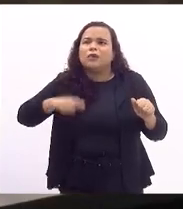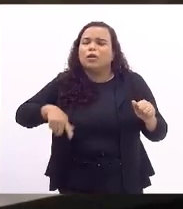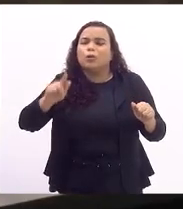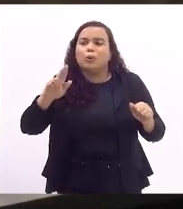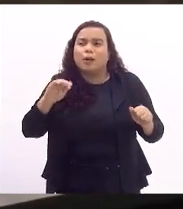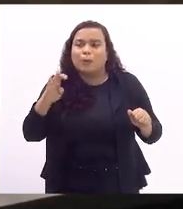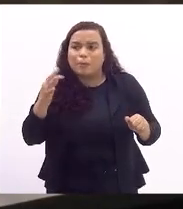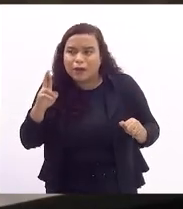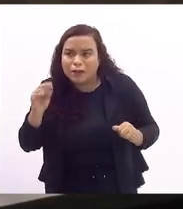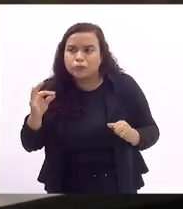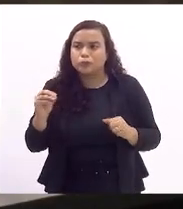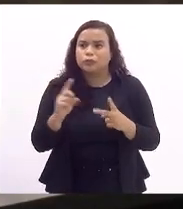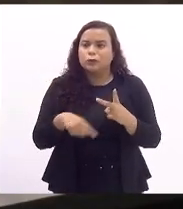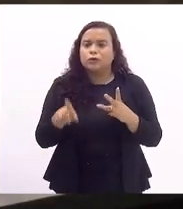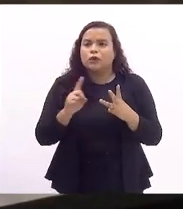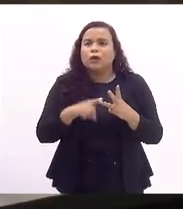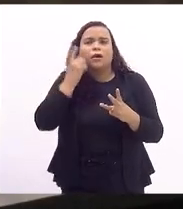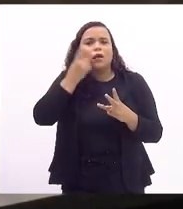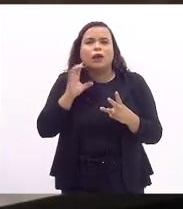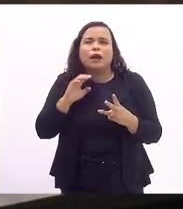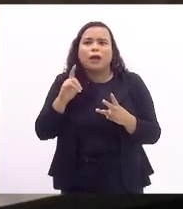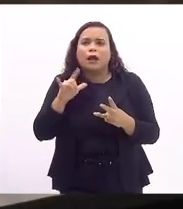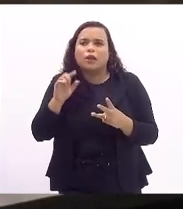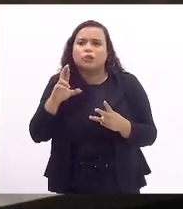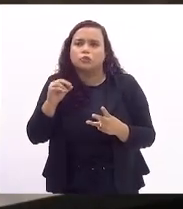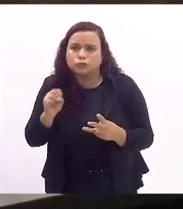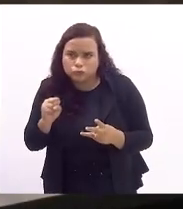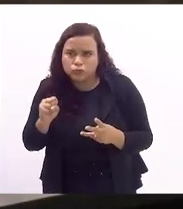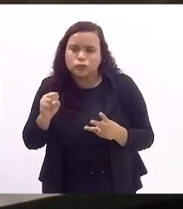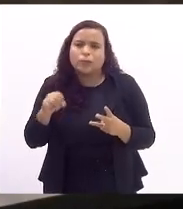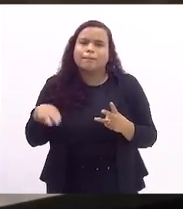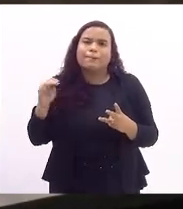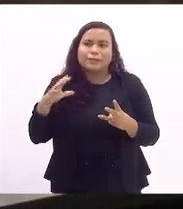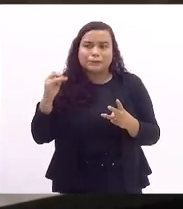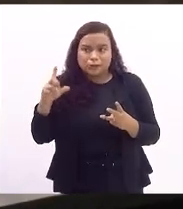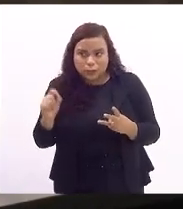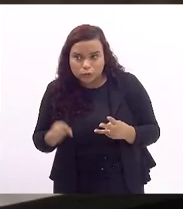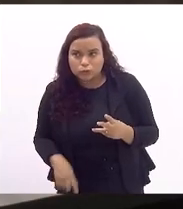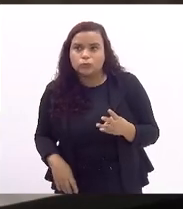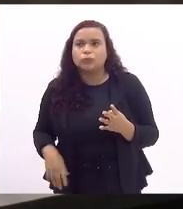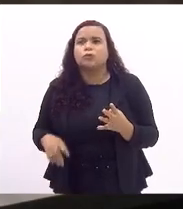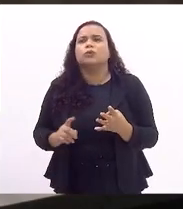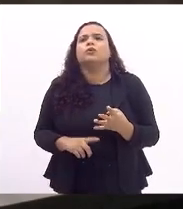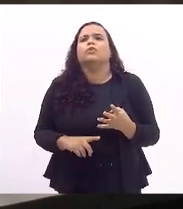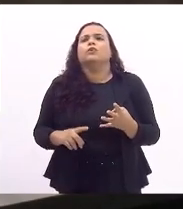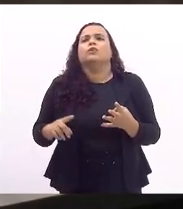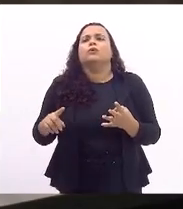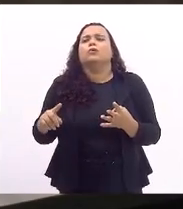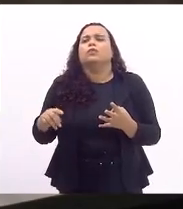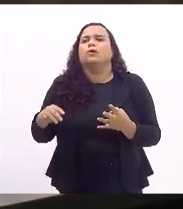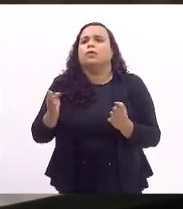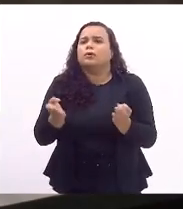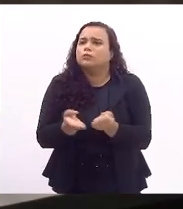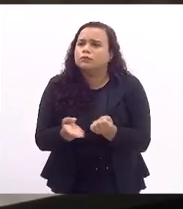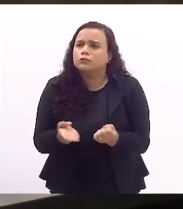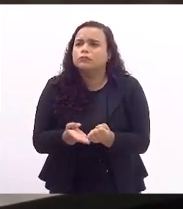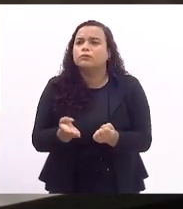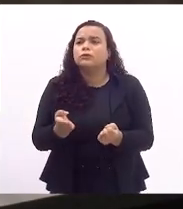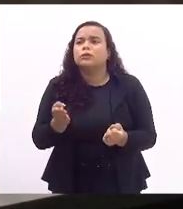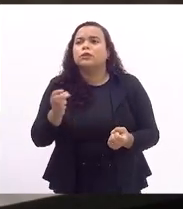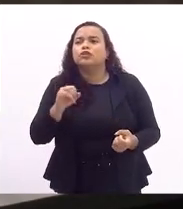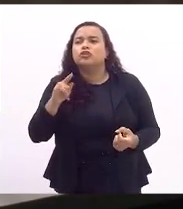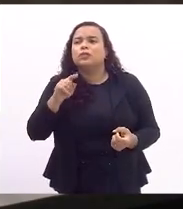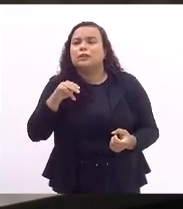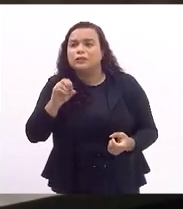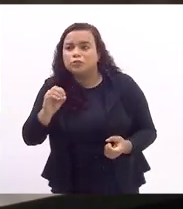Gualberto Deputado a Carlos A Carlos Macedo Deputado Malafaia Deputado Dionísio Lins